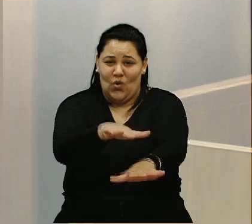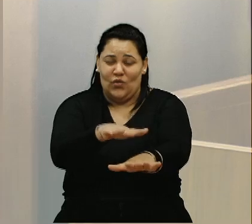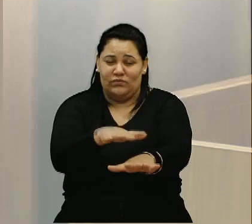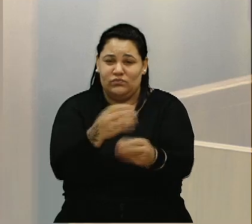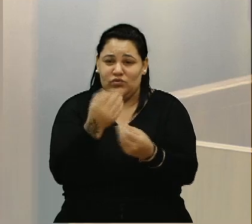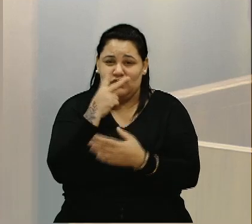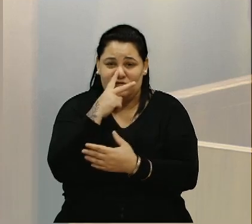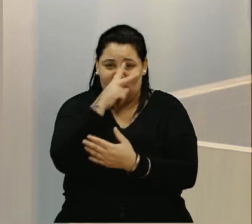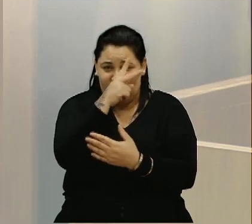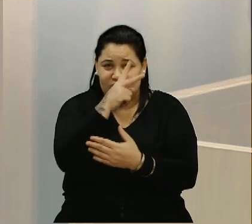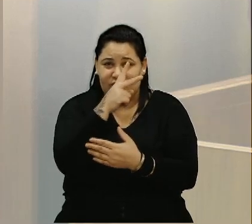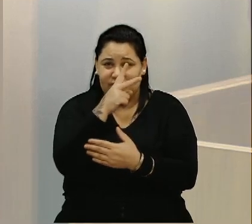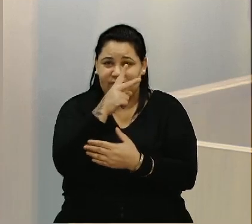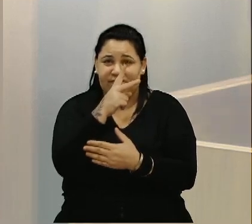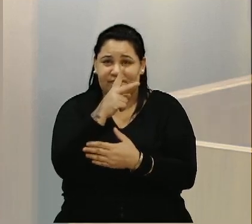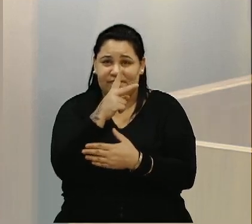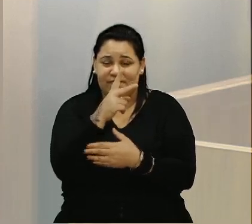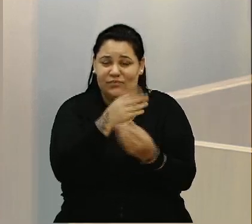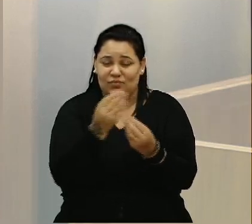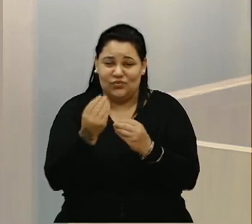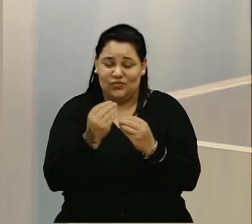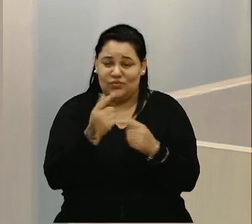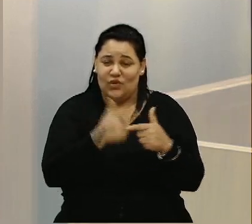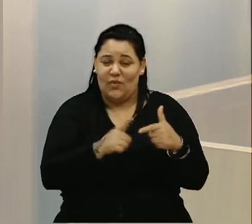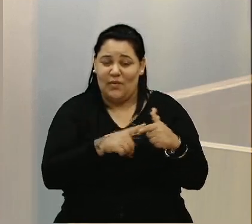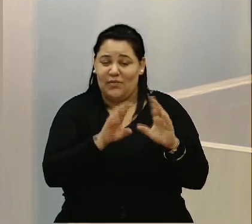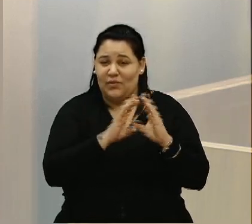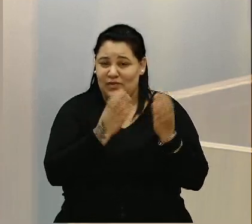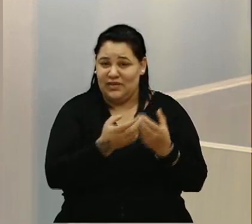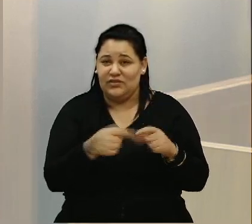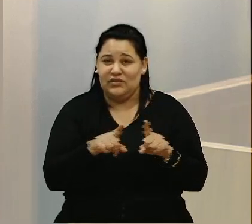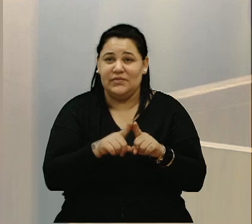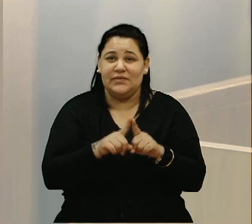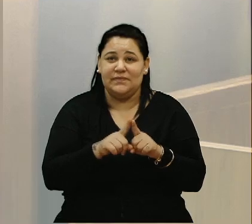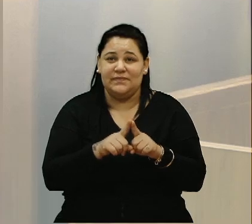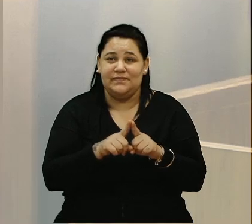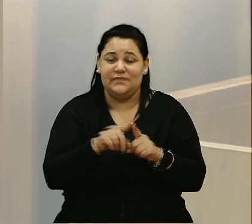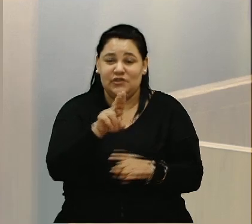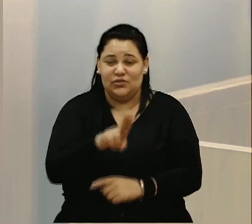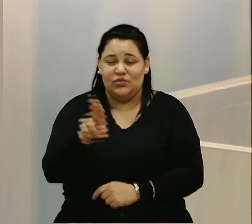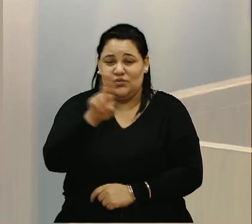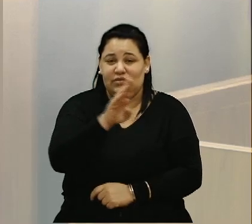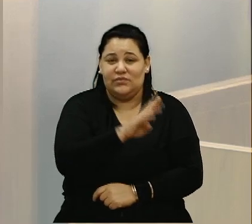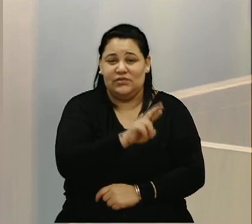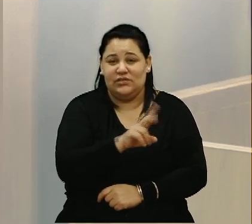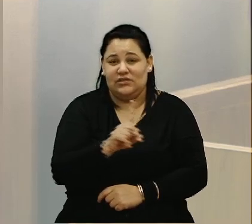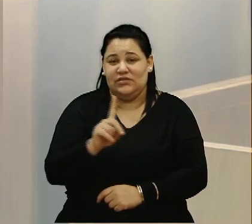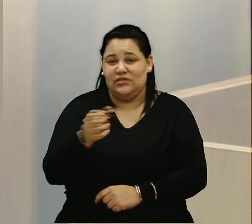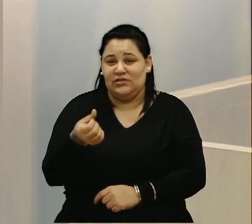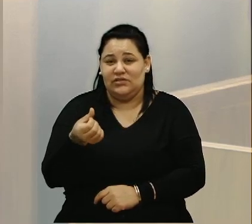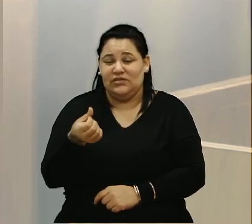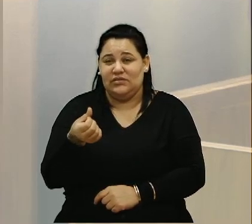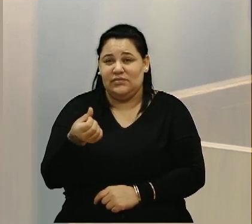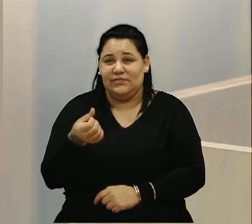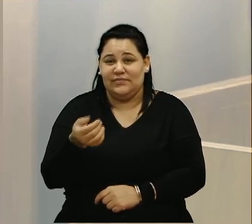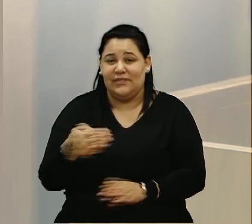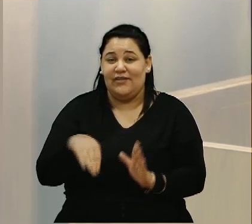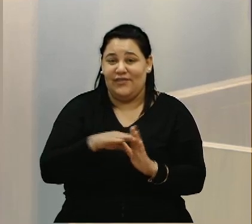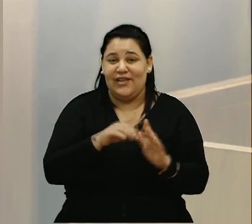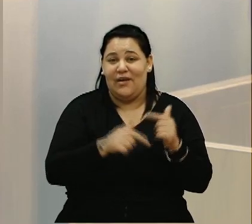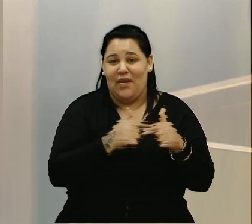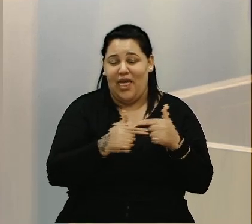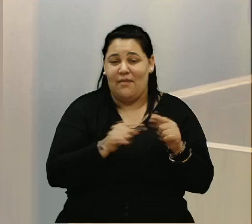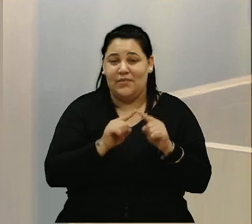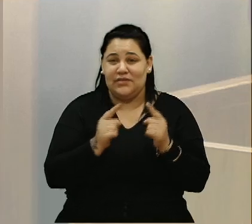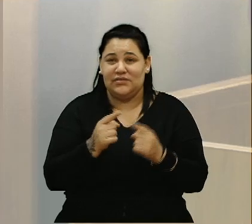que fez um transtorno para aquela comunidade ali que usa a BR-116 para vir trabalhar. Mas ontem à tarde